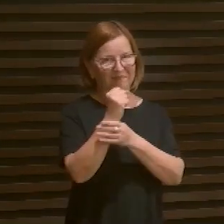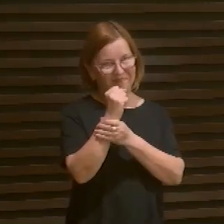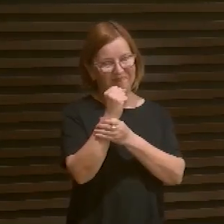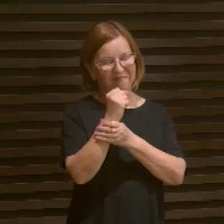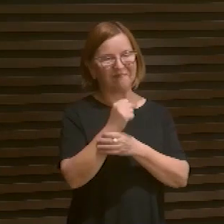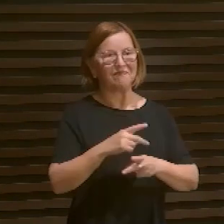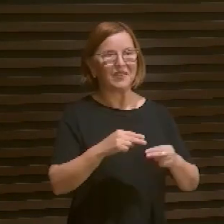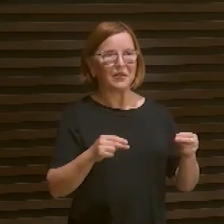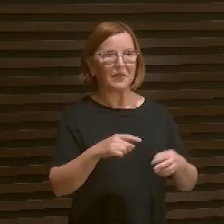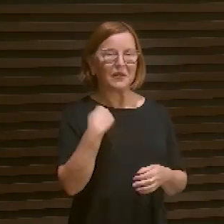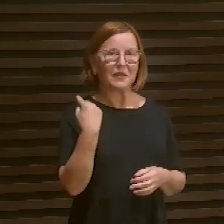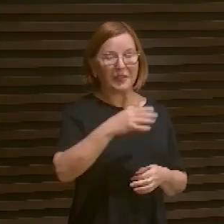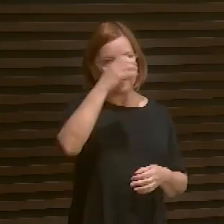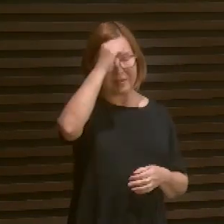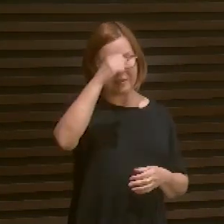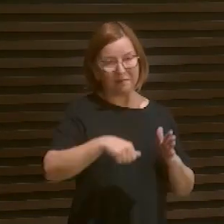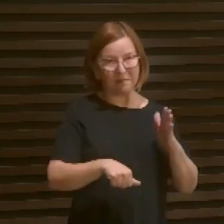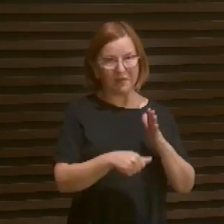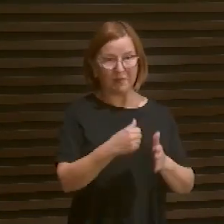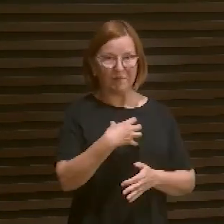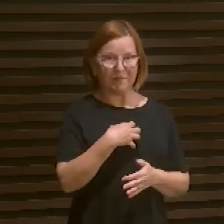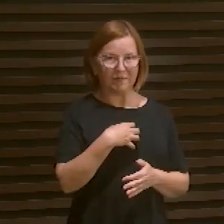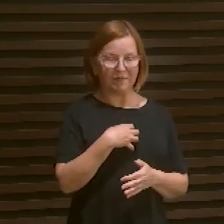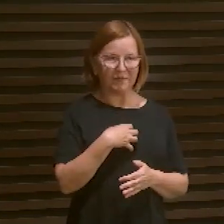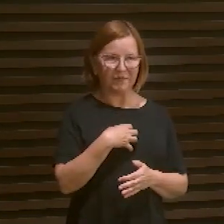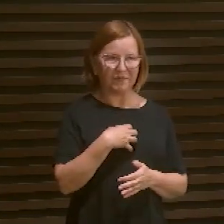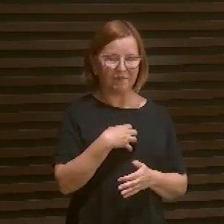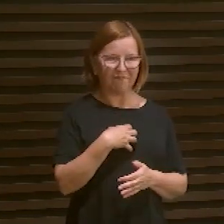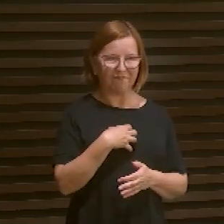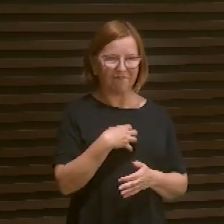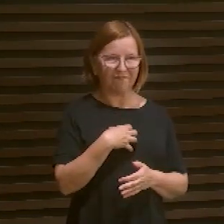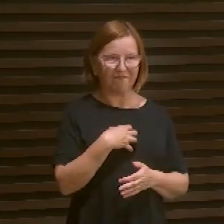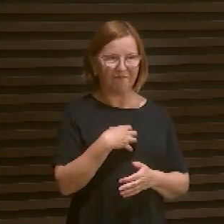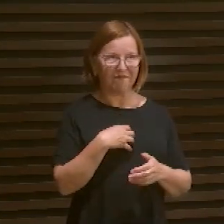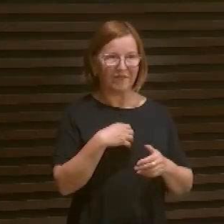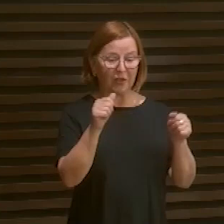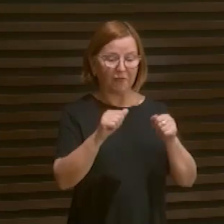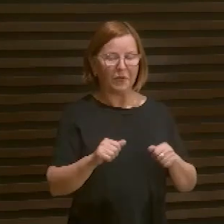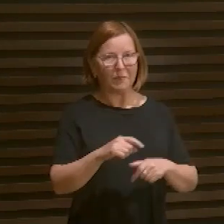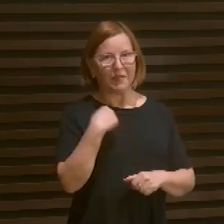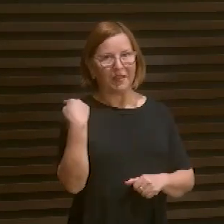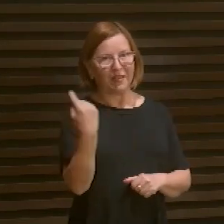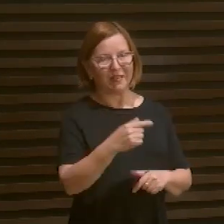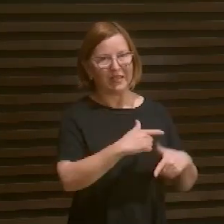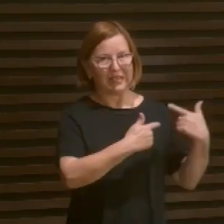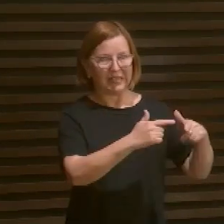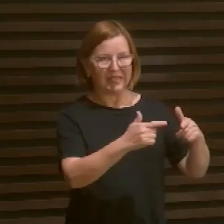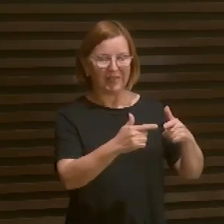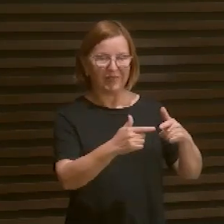aprendemos primeiro forma a nossa tradição e forma aquilo que